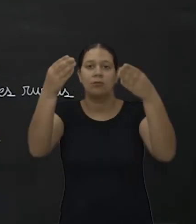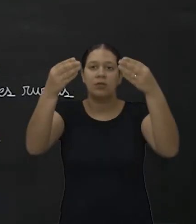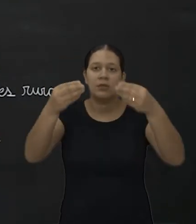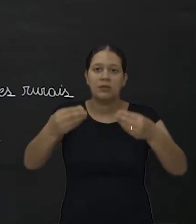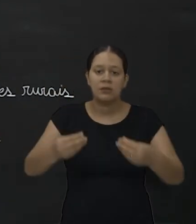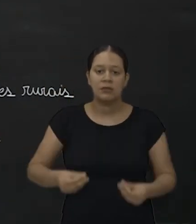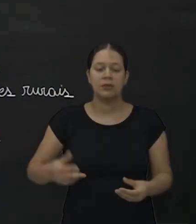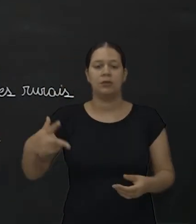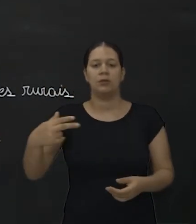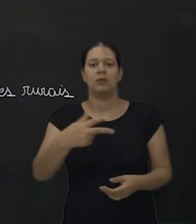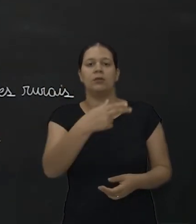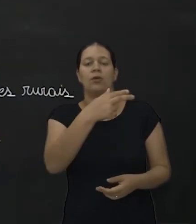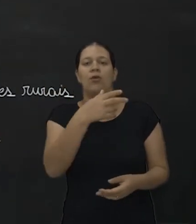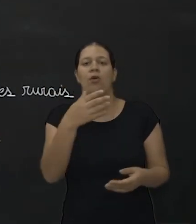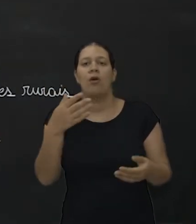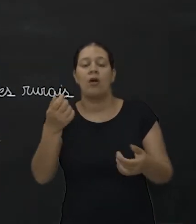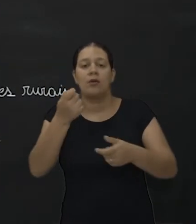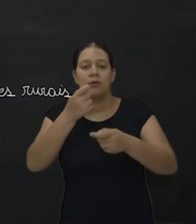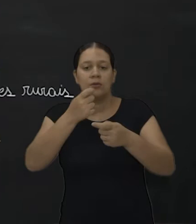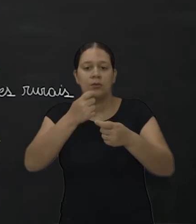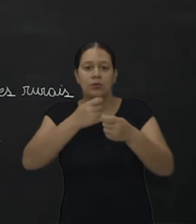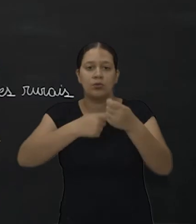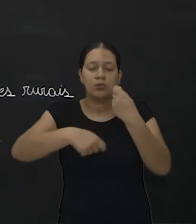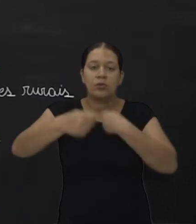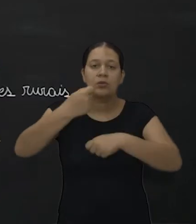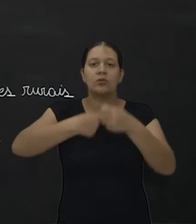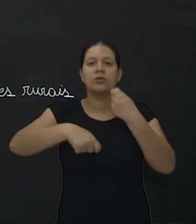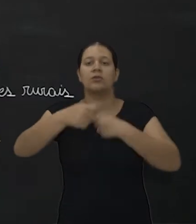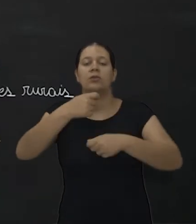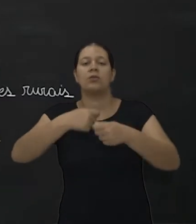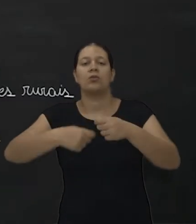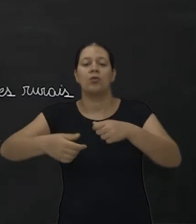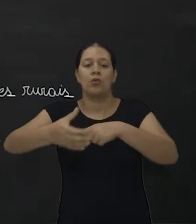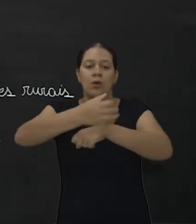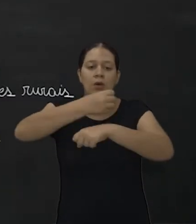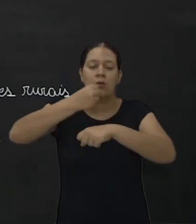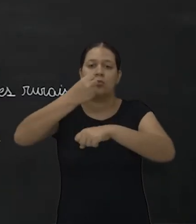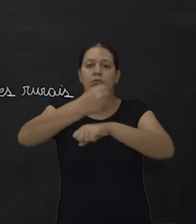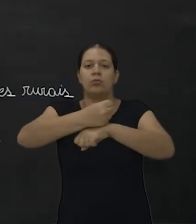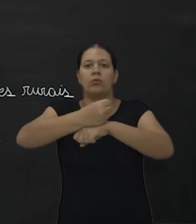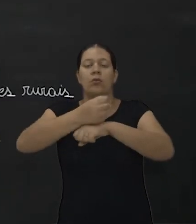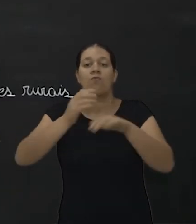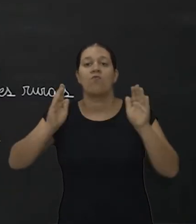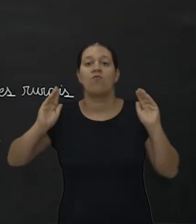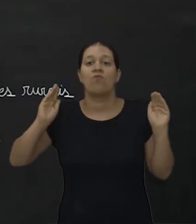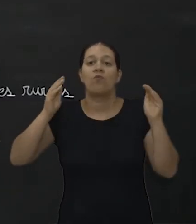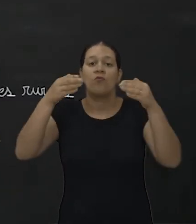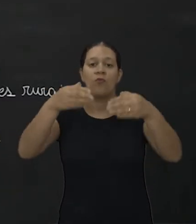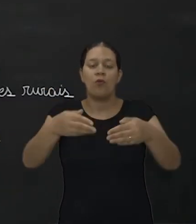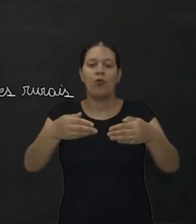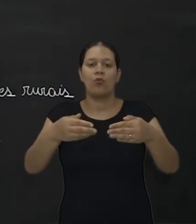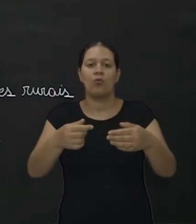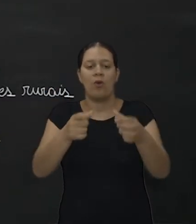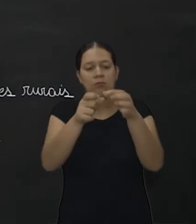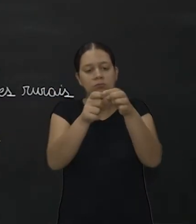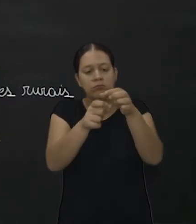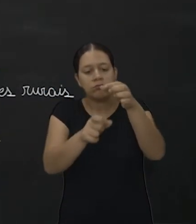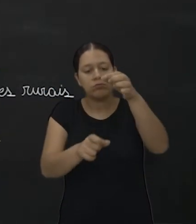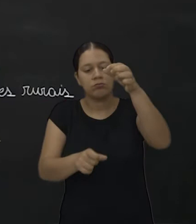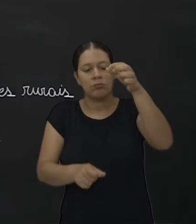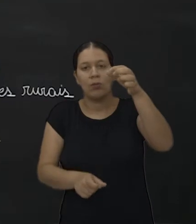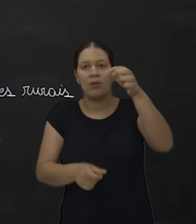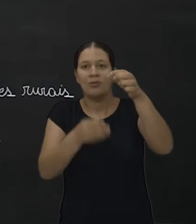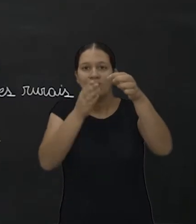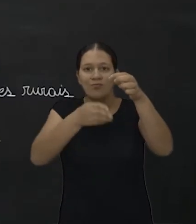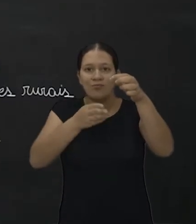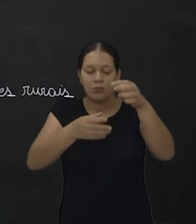no caso dessa administração colonial que a gente viu aqui, o foco já era outro, era a cana-de-açúcar. Nessa